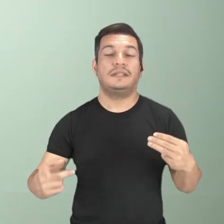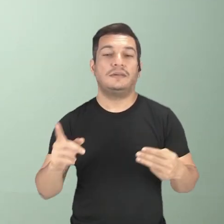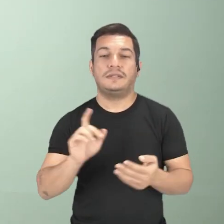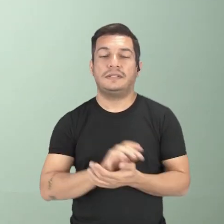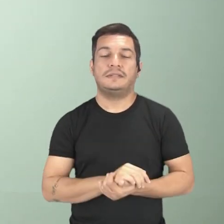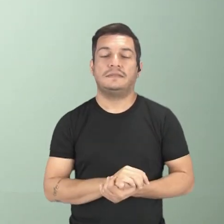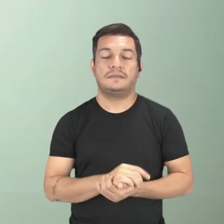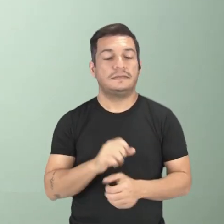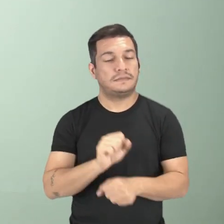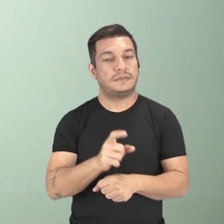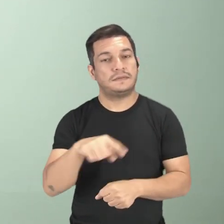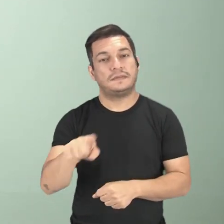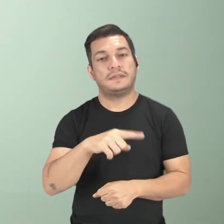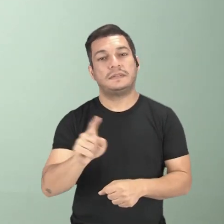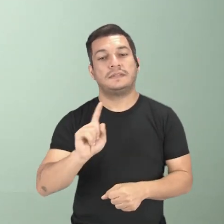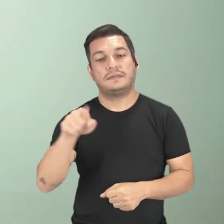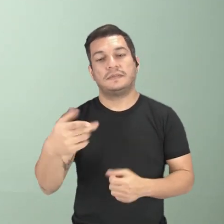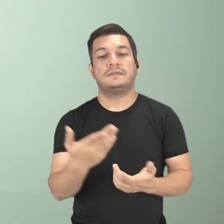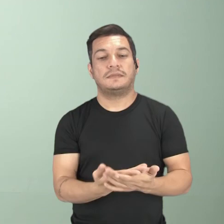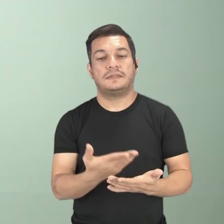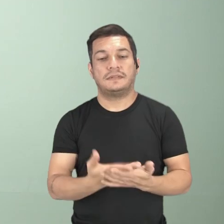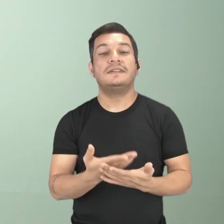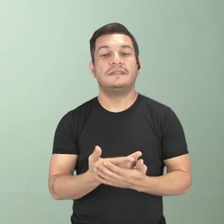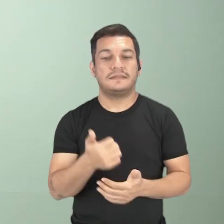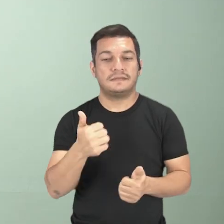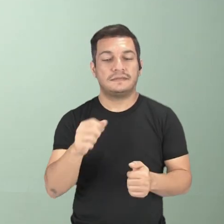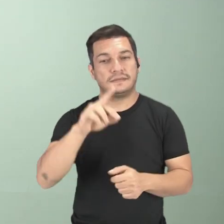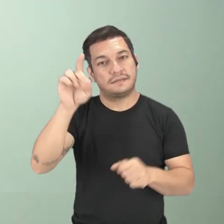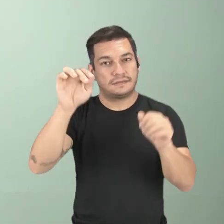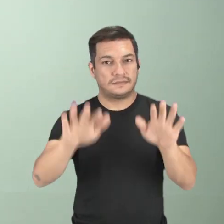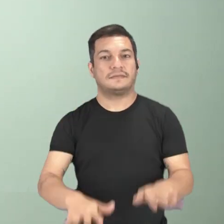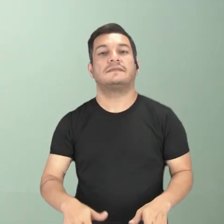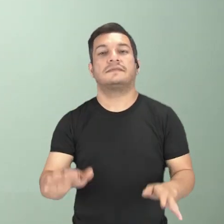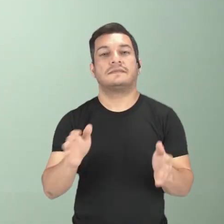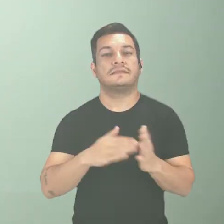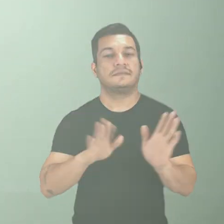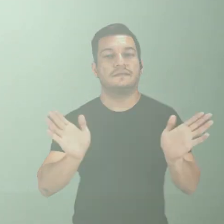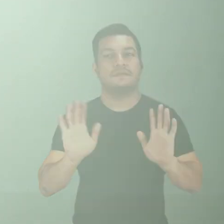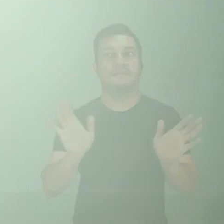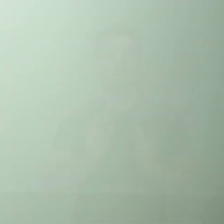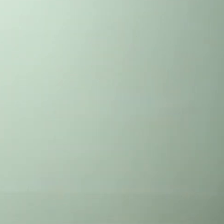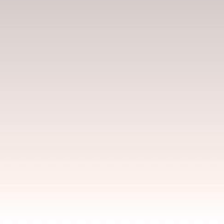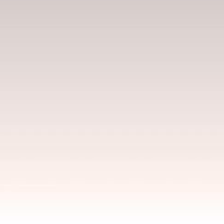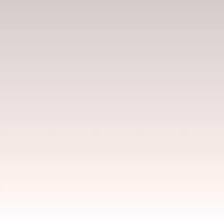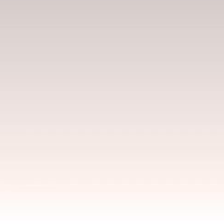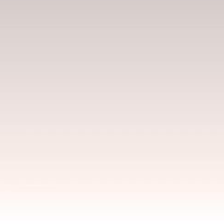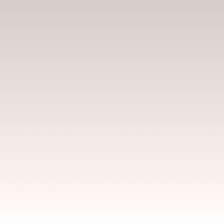Então, aguardo vocês numa próxima aula, fiquem com Deus e até mais. Obrigado.